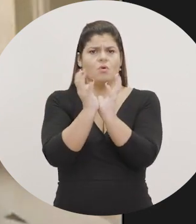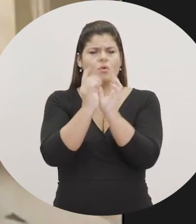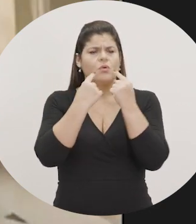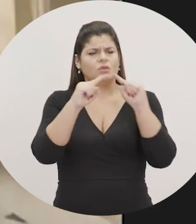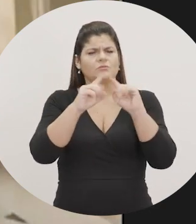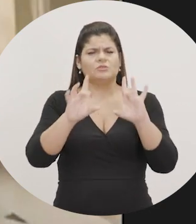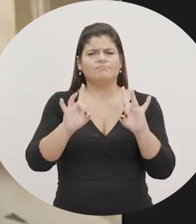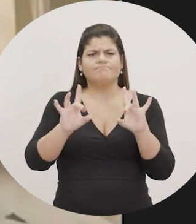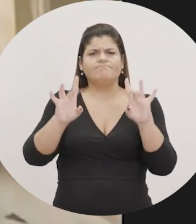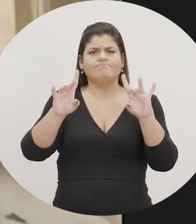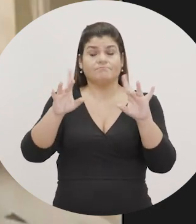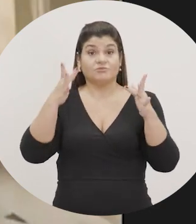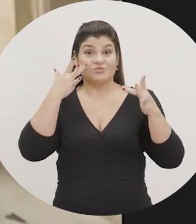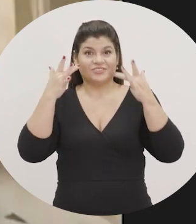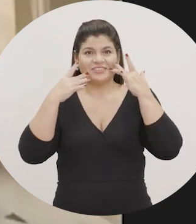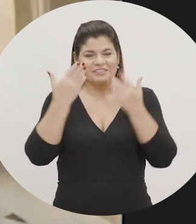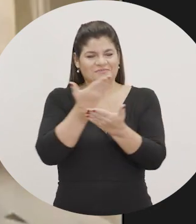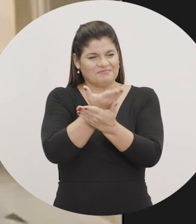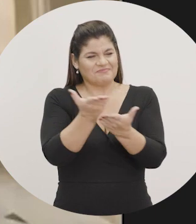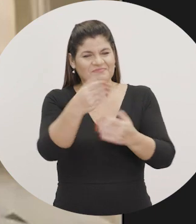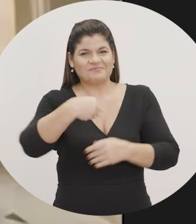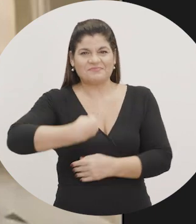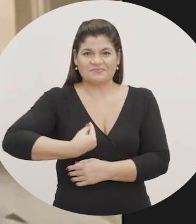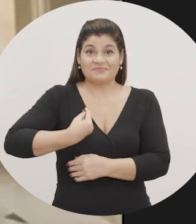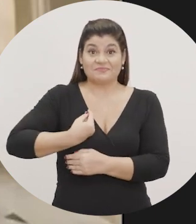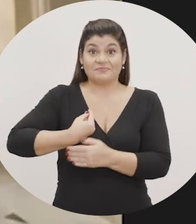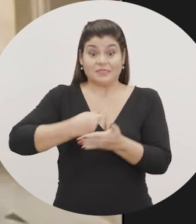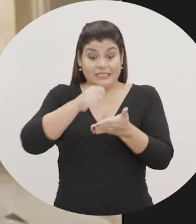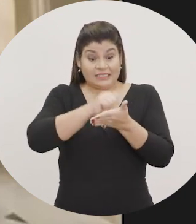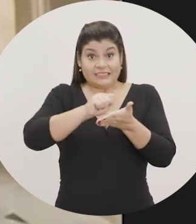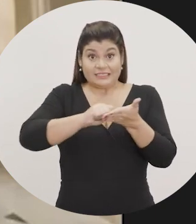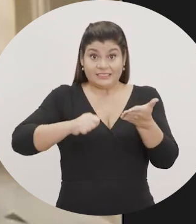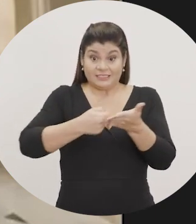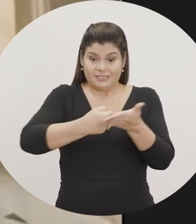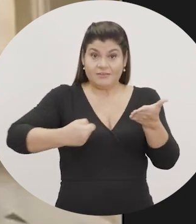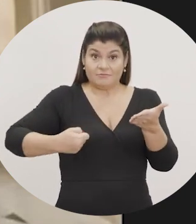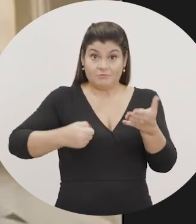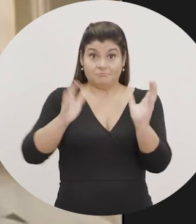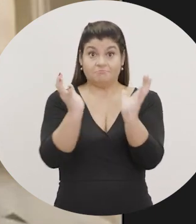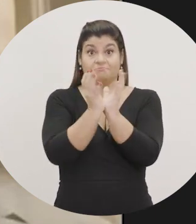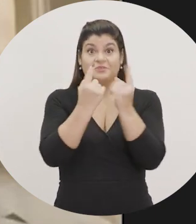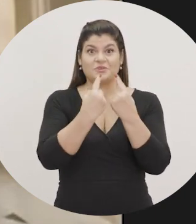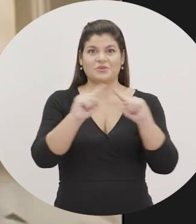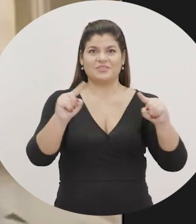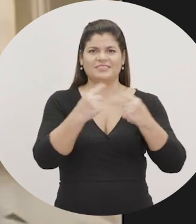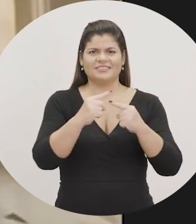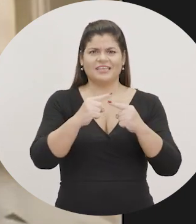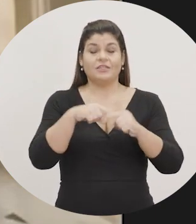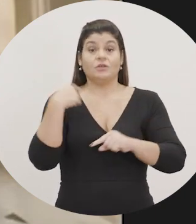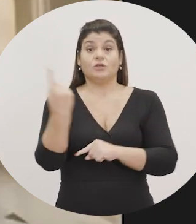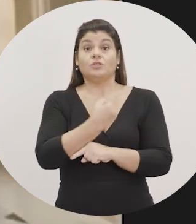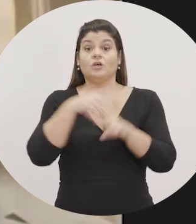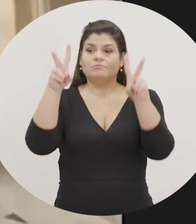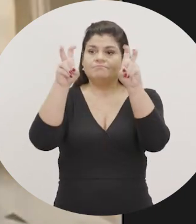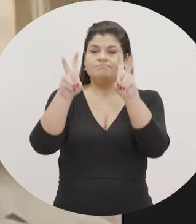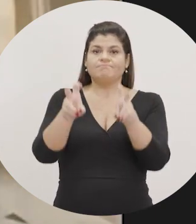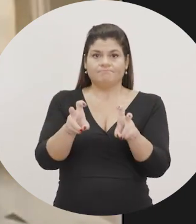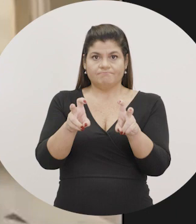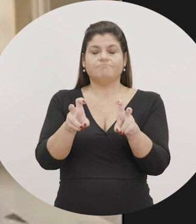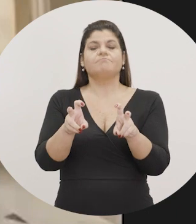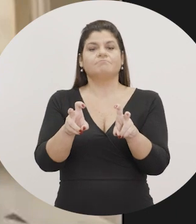muito especial aqui no teatro, que você esteve presente, escreveu sobre esse concerto, onde nós abordamos um